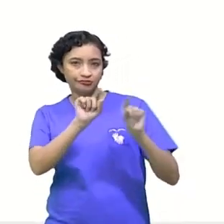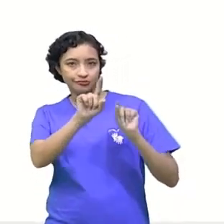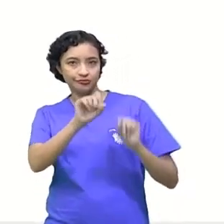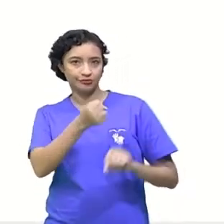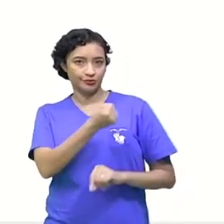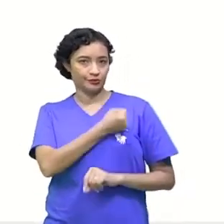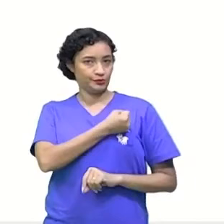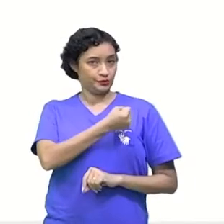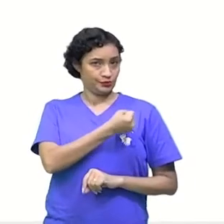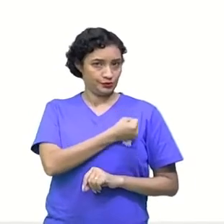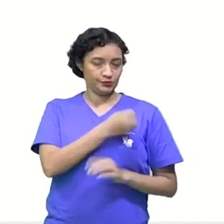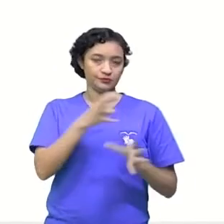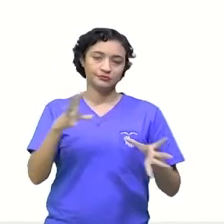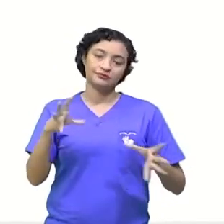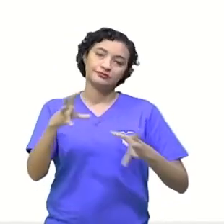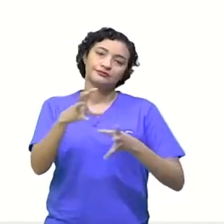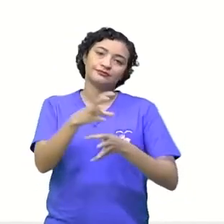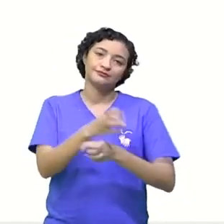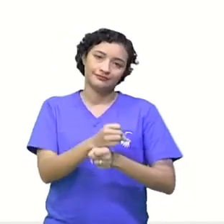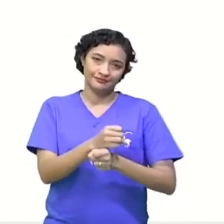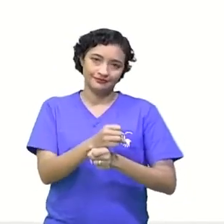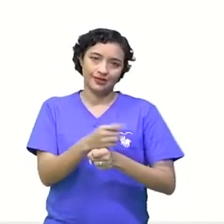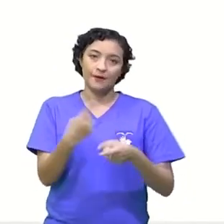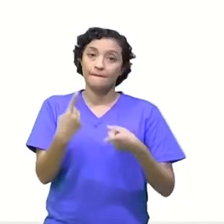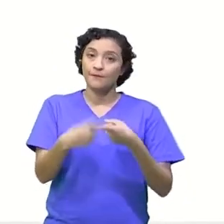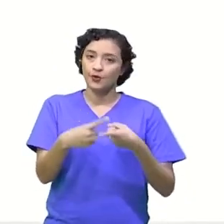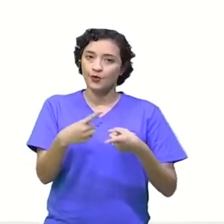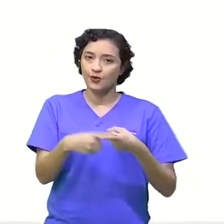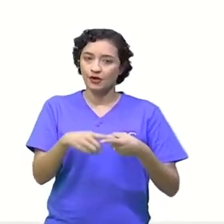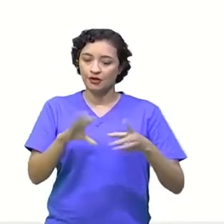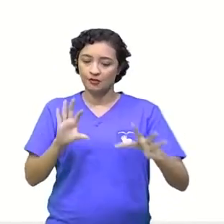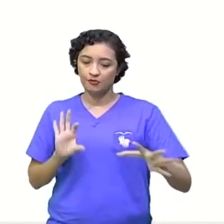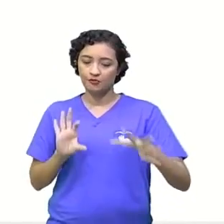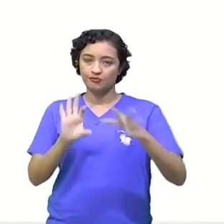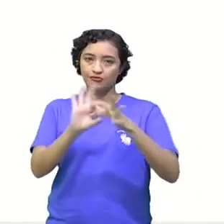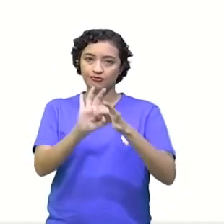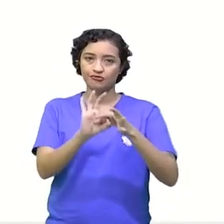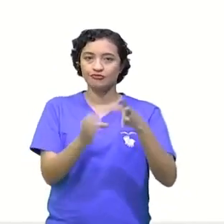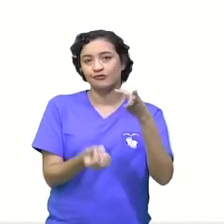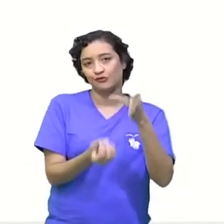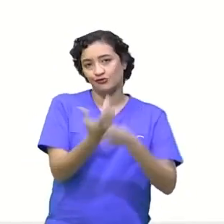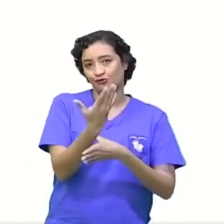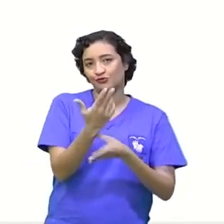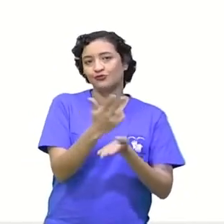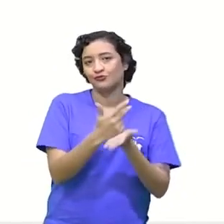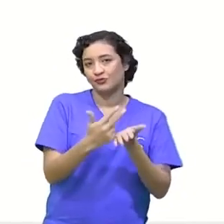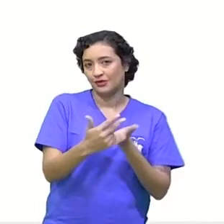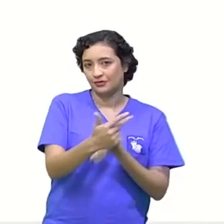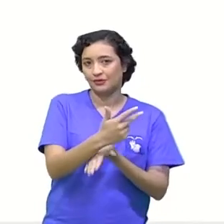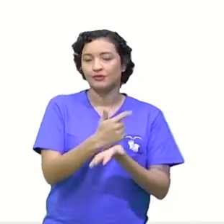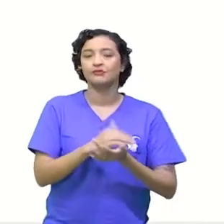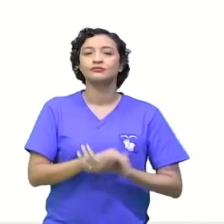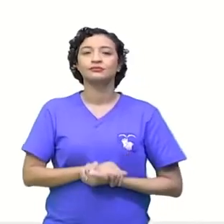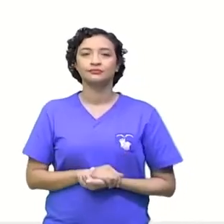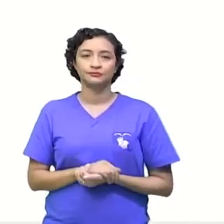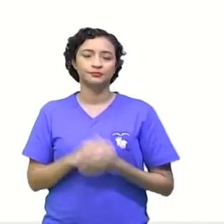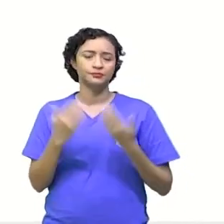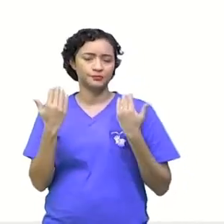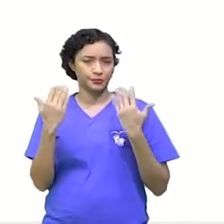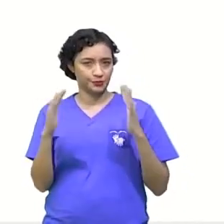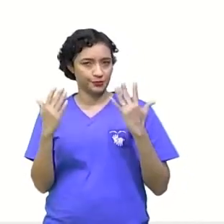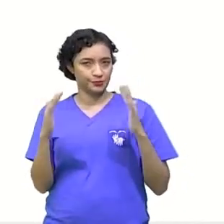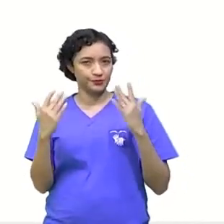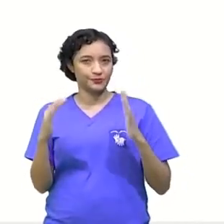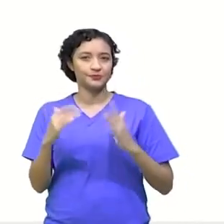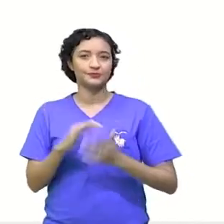retângulo pode usar as medidas dos dois triângulos, porque nós usamos o quê? A composição de figuras. Muito